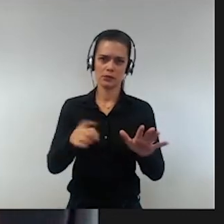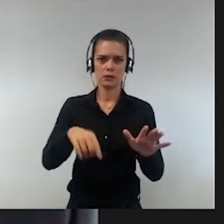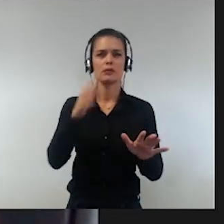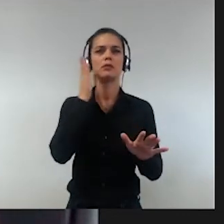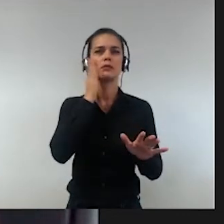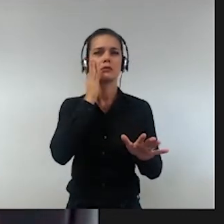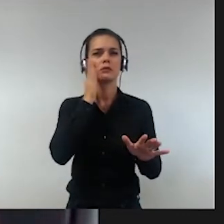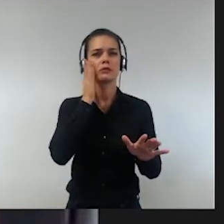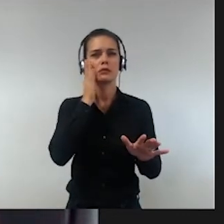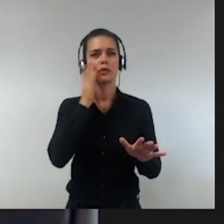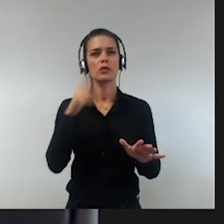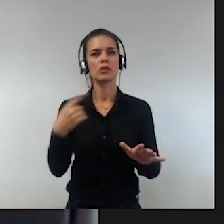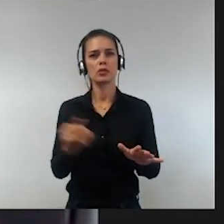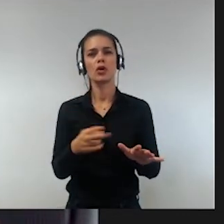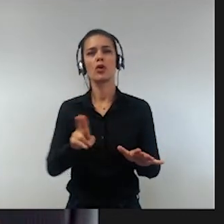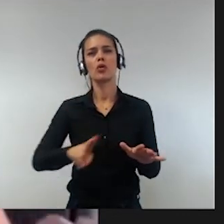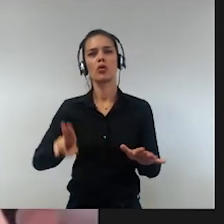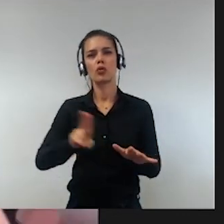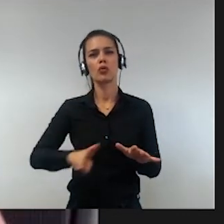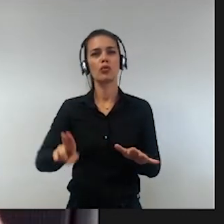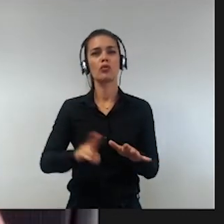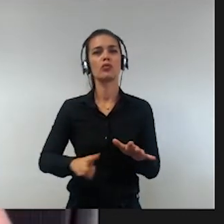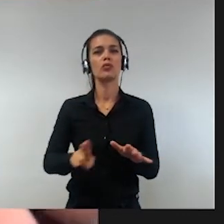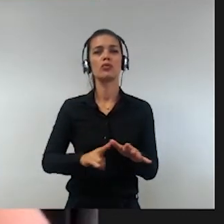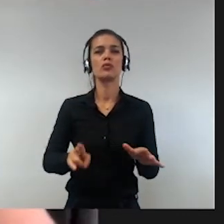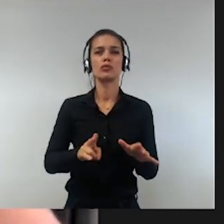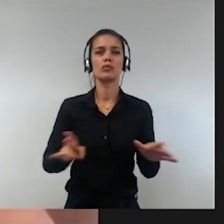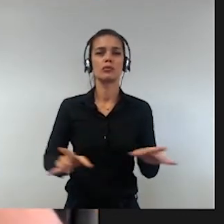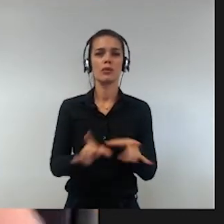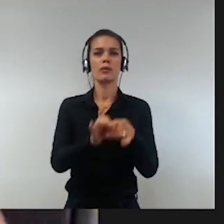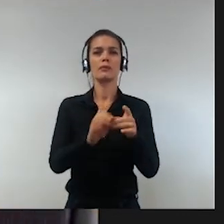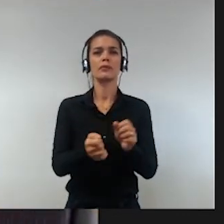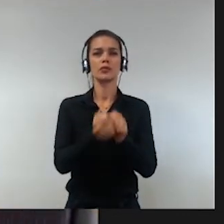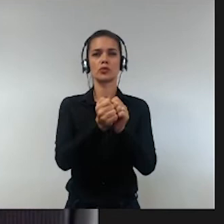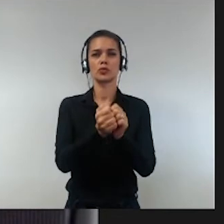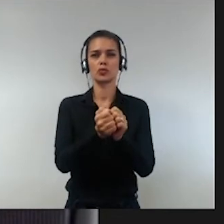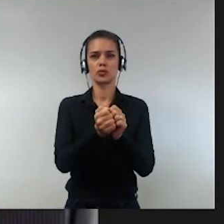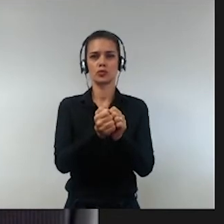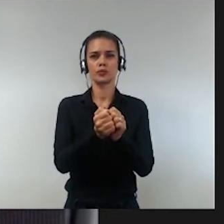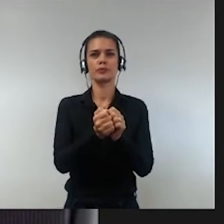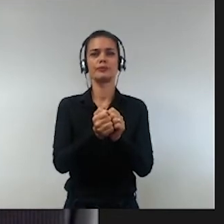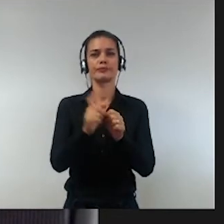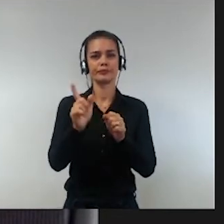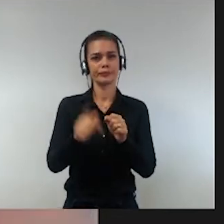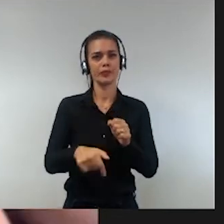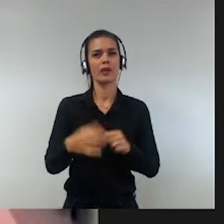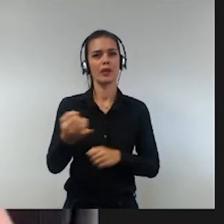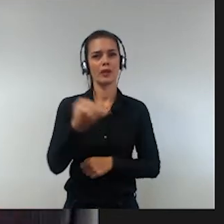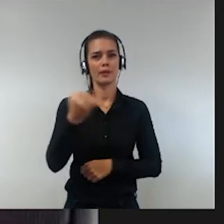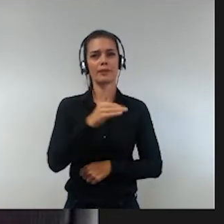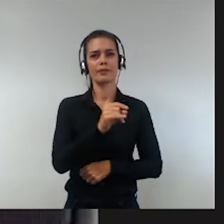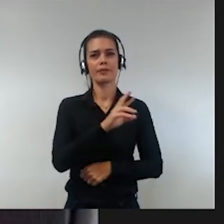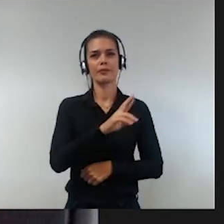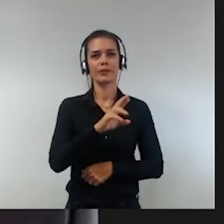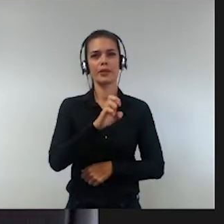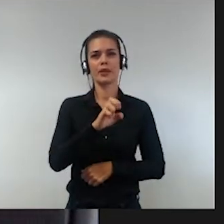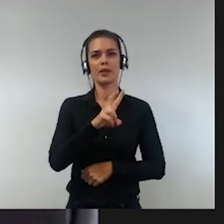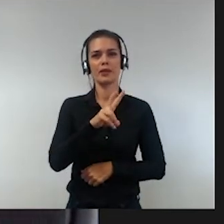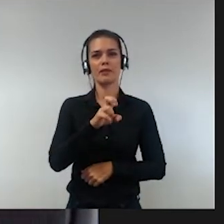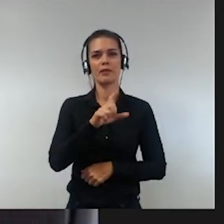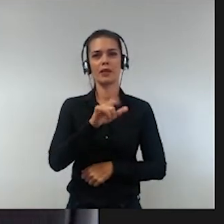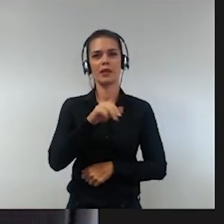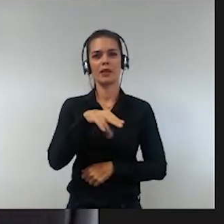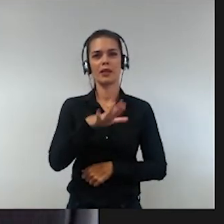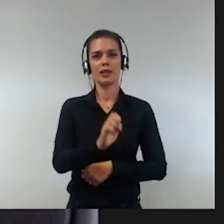nós fazemos uso, inclusive, de uma grande parceria, vou citá-la, porque é uma referência aqui em Alagoas, a doutora Eveline